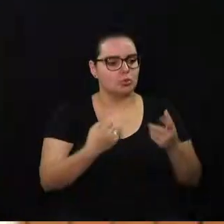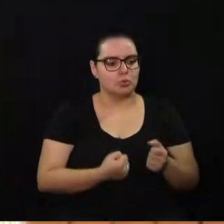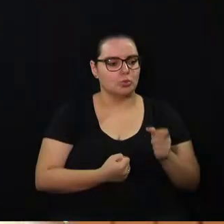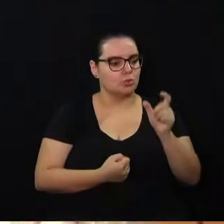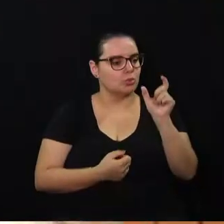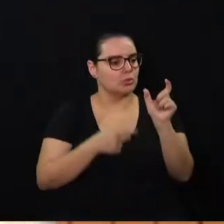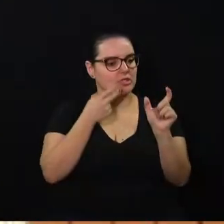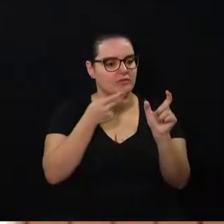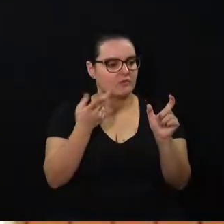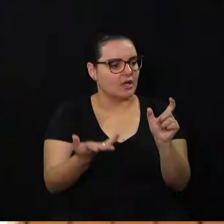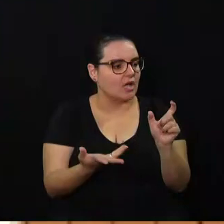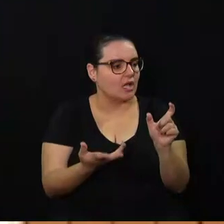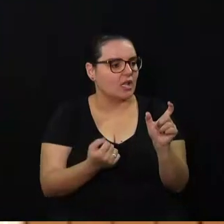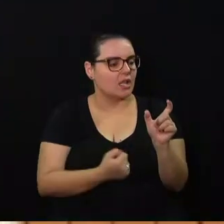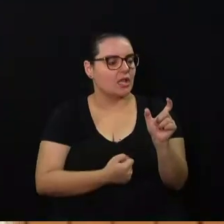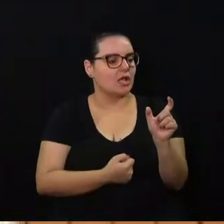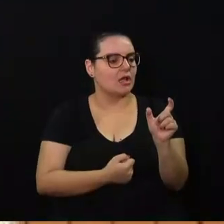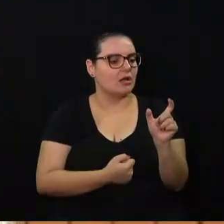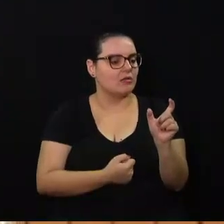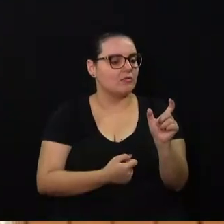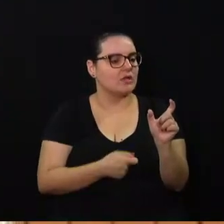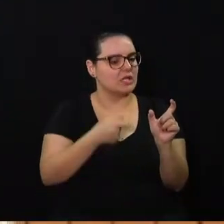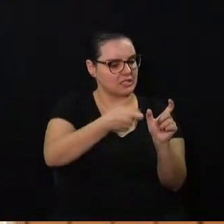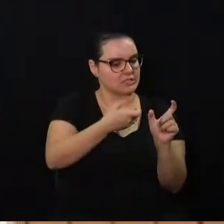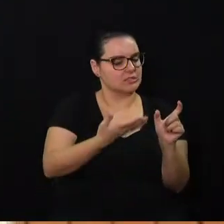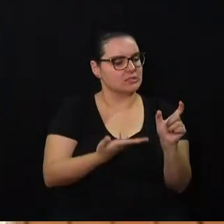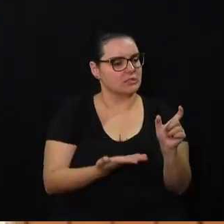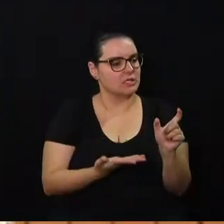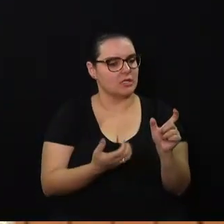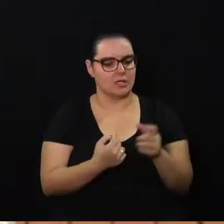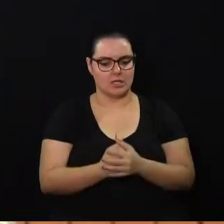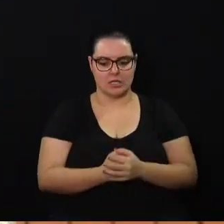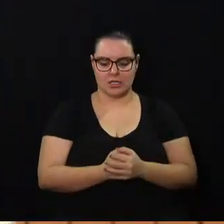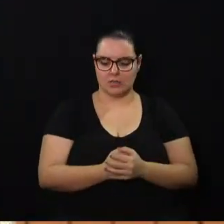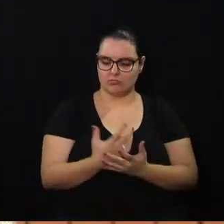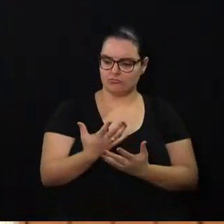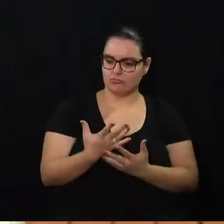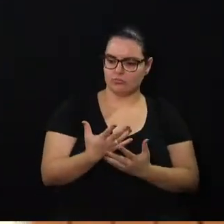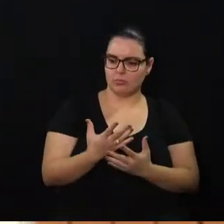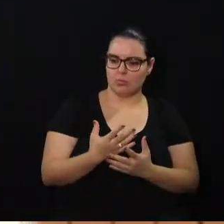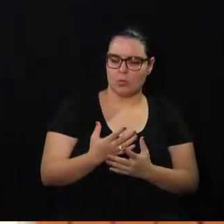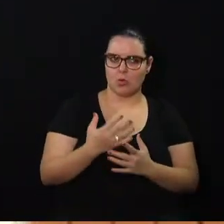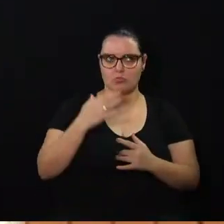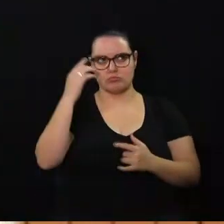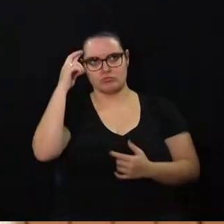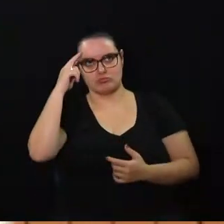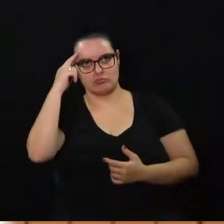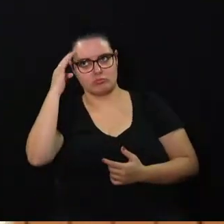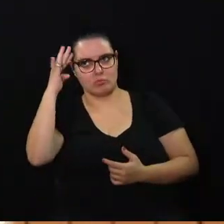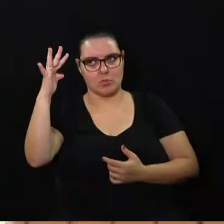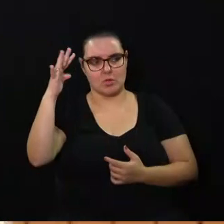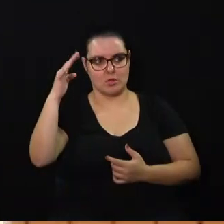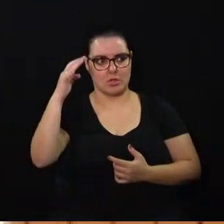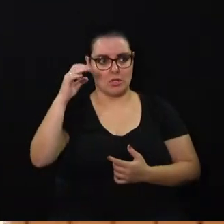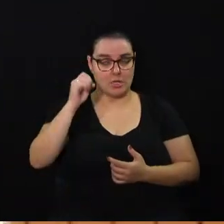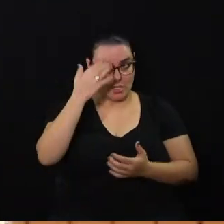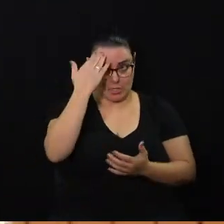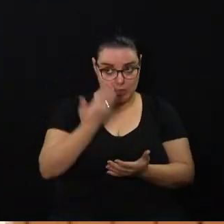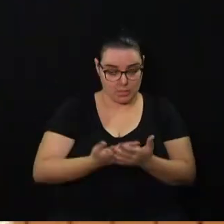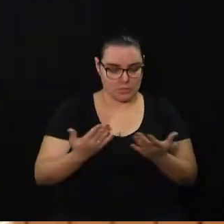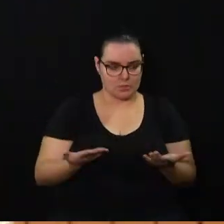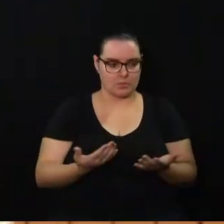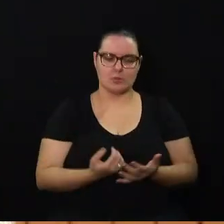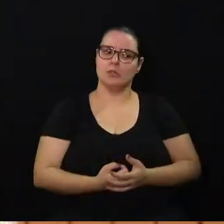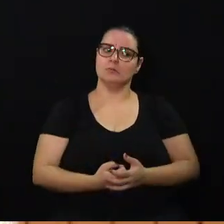de algo mais subliminar e aí fiquei bastante pensando numa comunidade com o